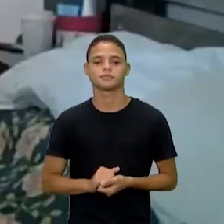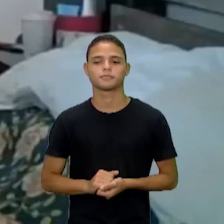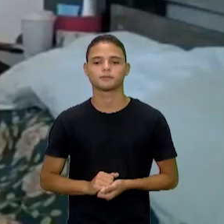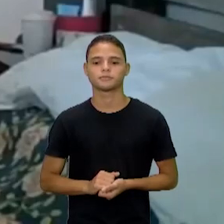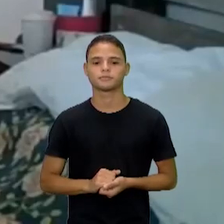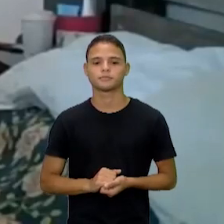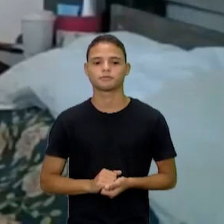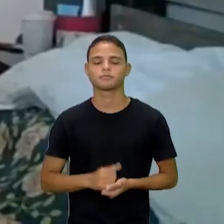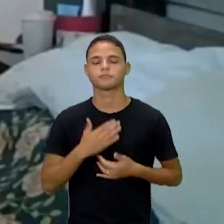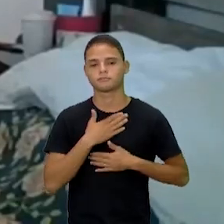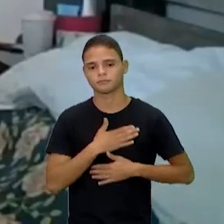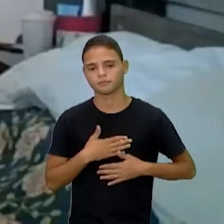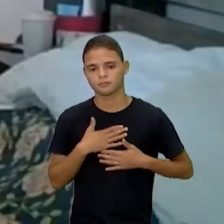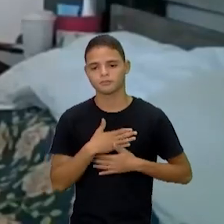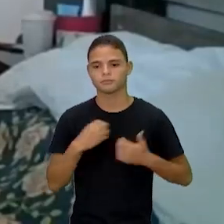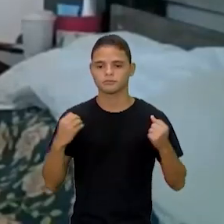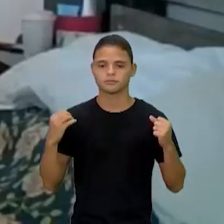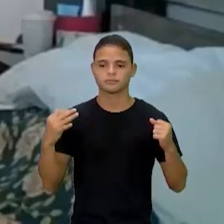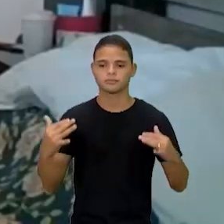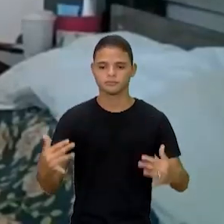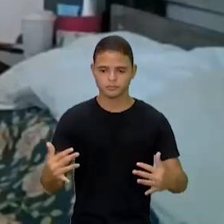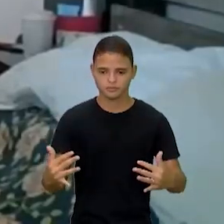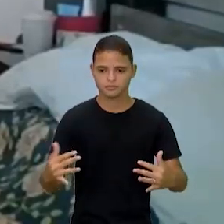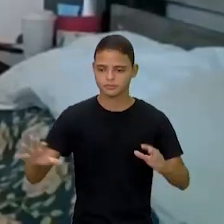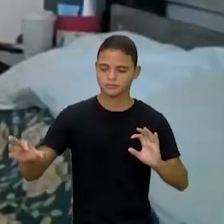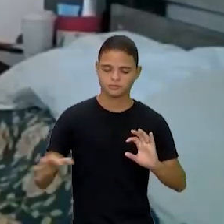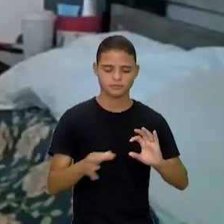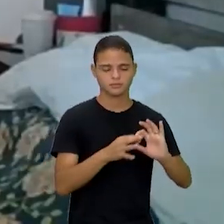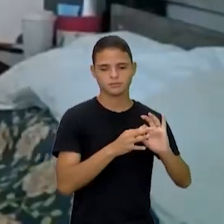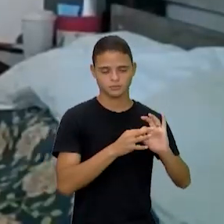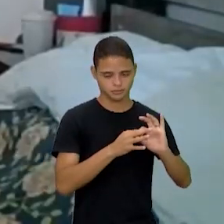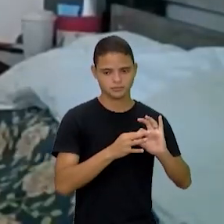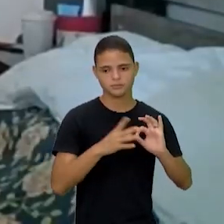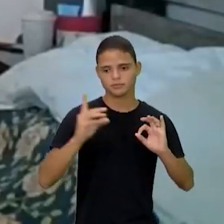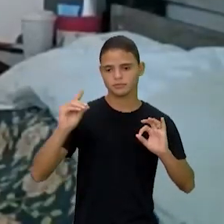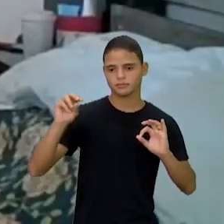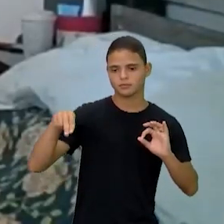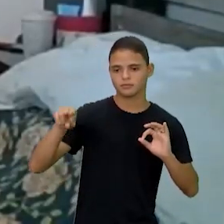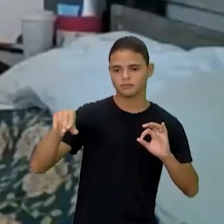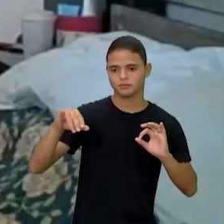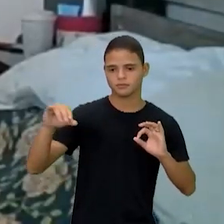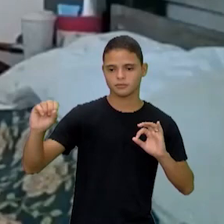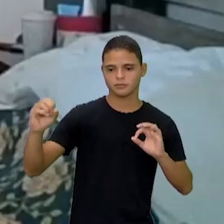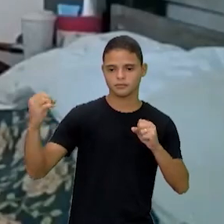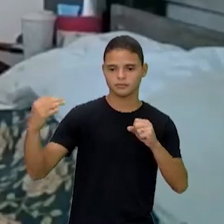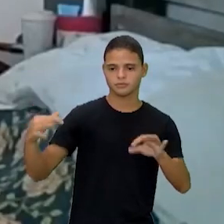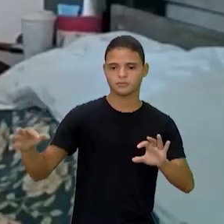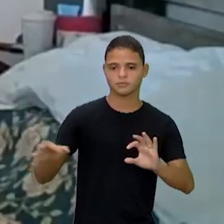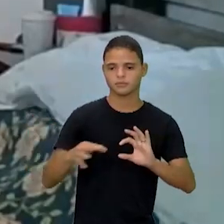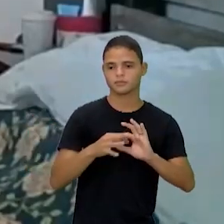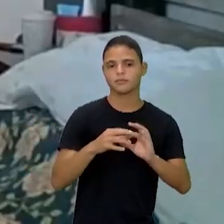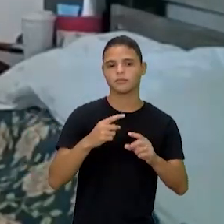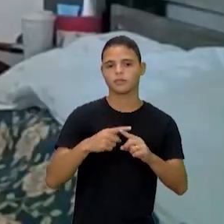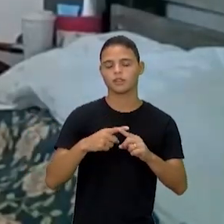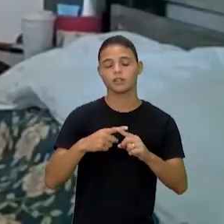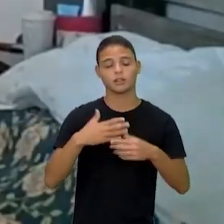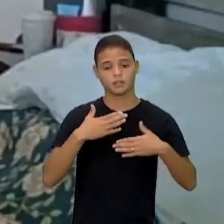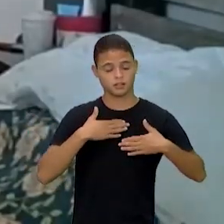Eu gostaria de falar um pouquinho, né, exatamente sobre esse ponto que a Denise está colocando, porque assim, eu